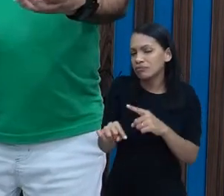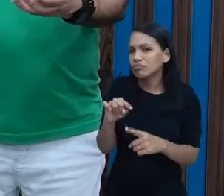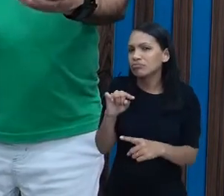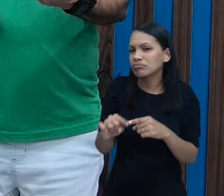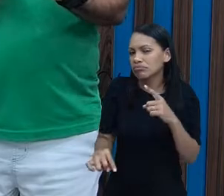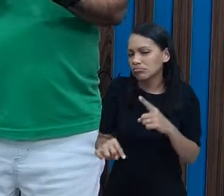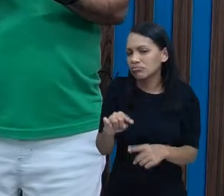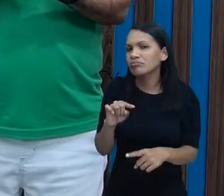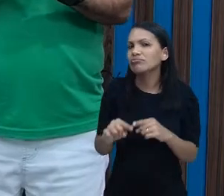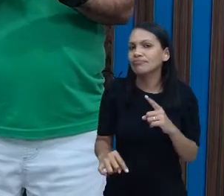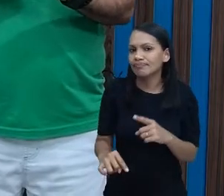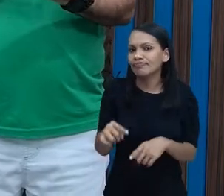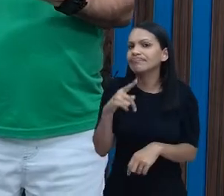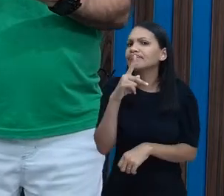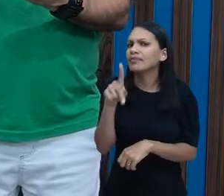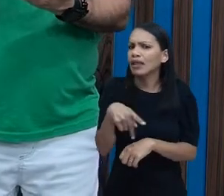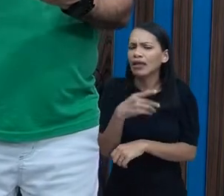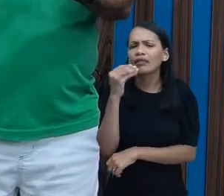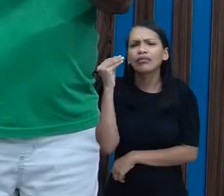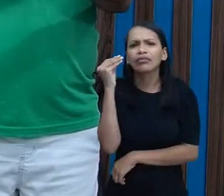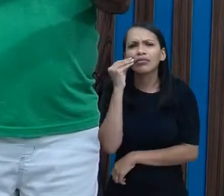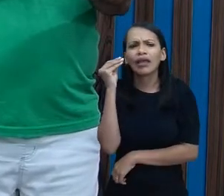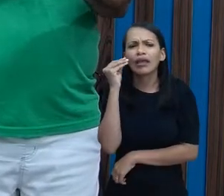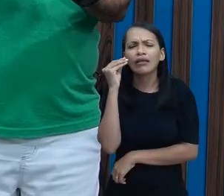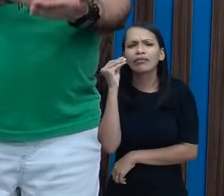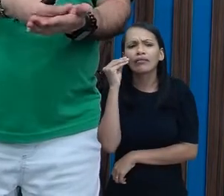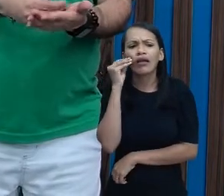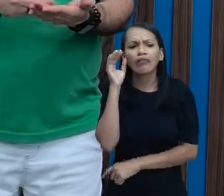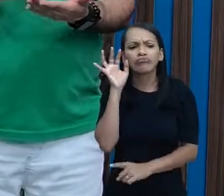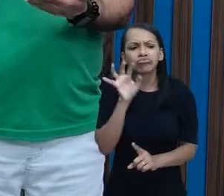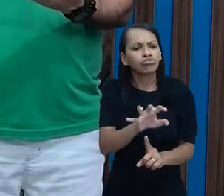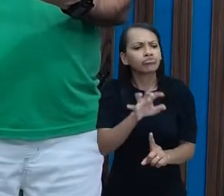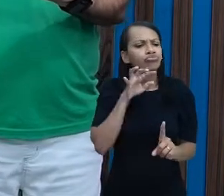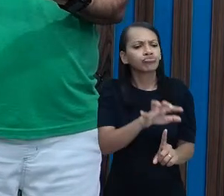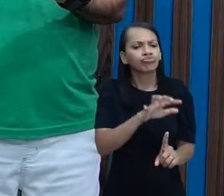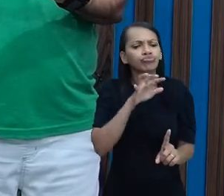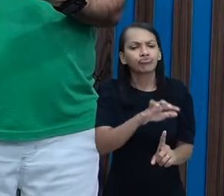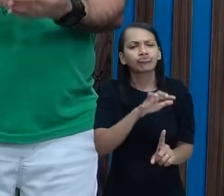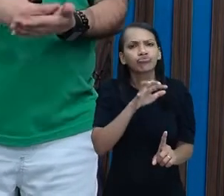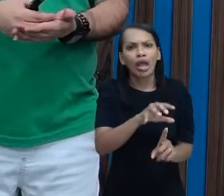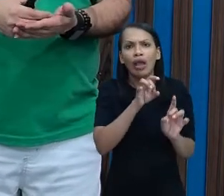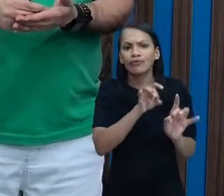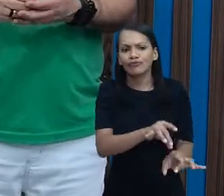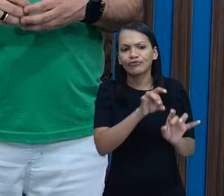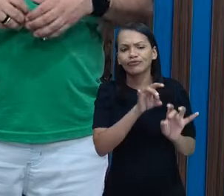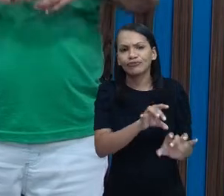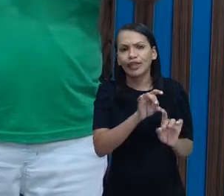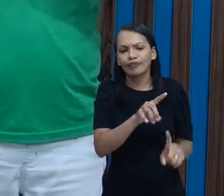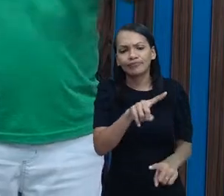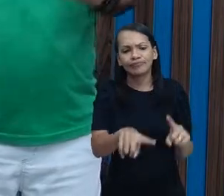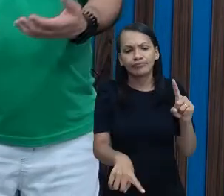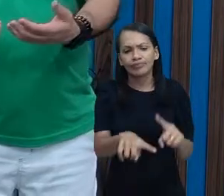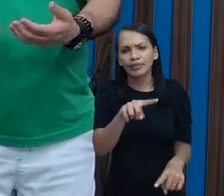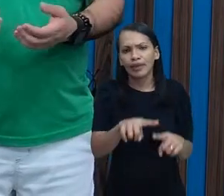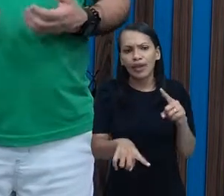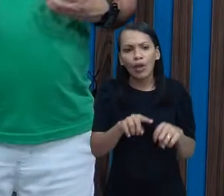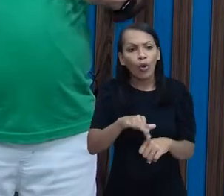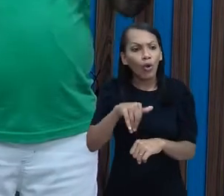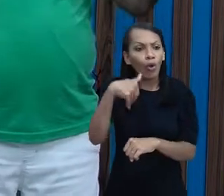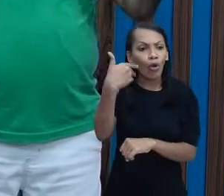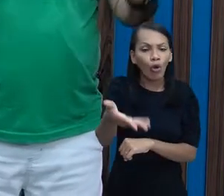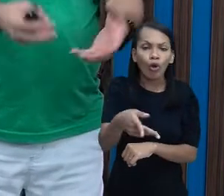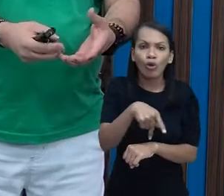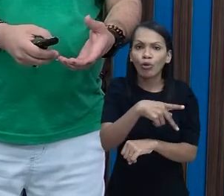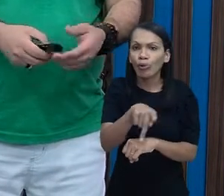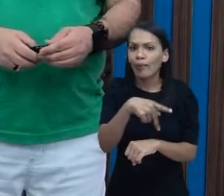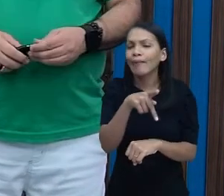esses países vão tentar impor o comércio, a venda desses produtos para os países